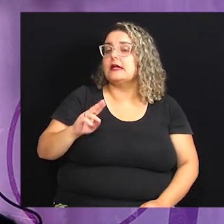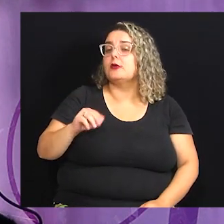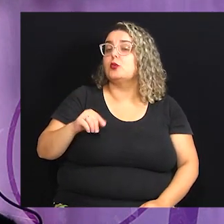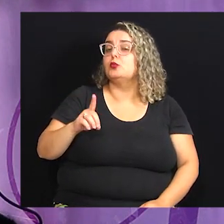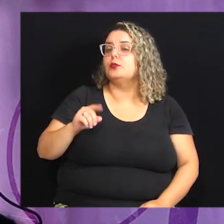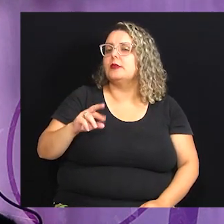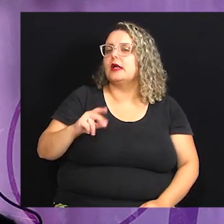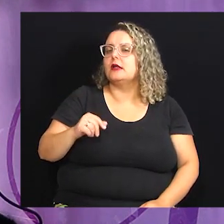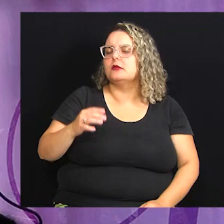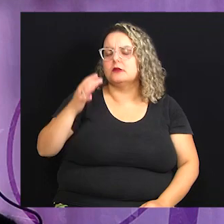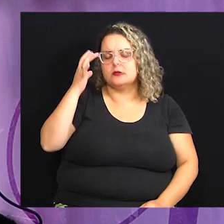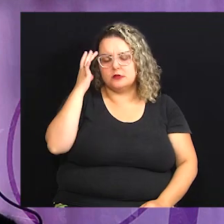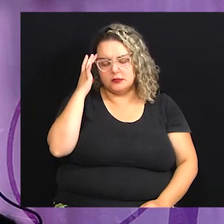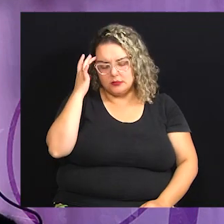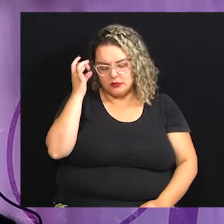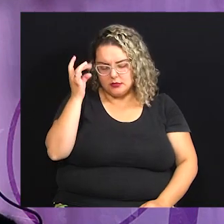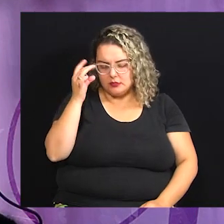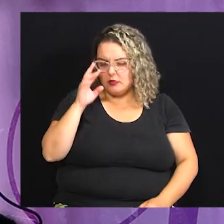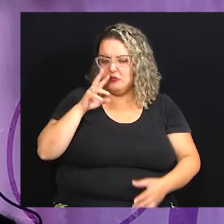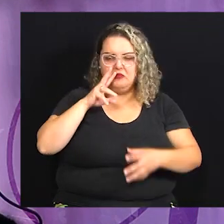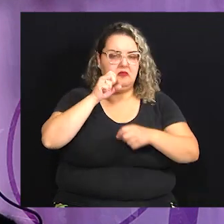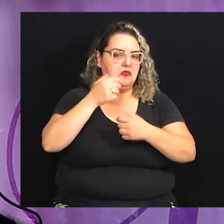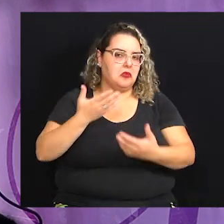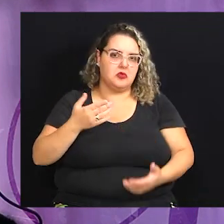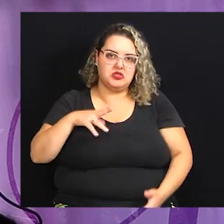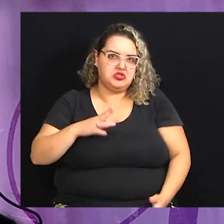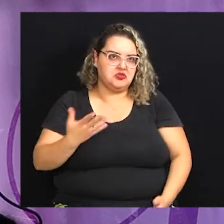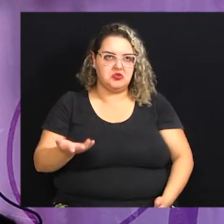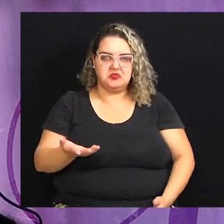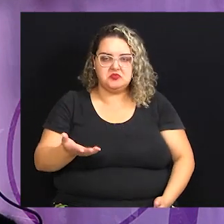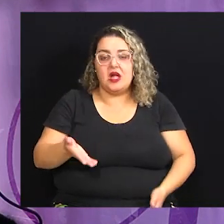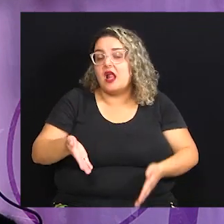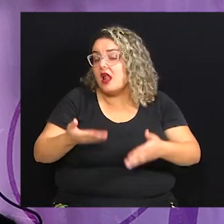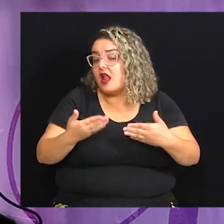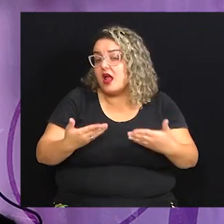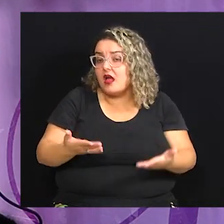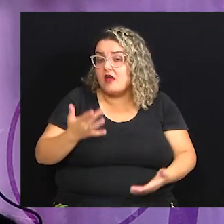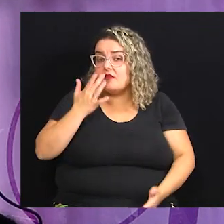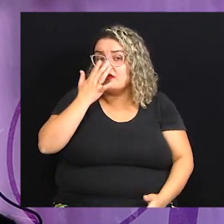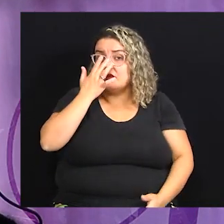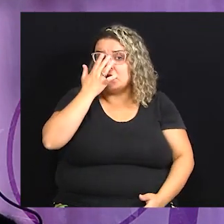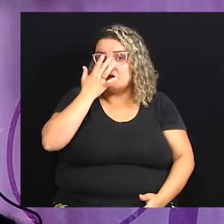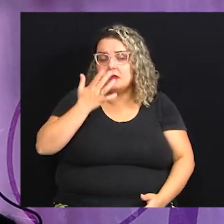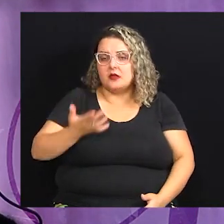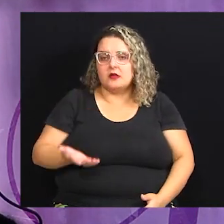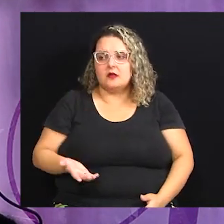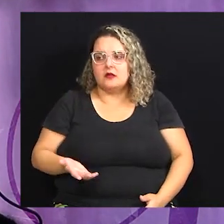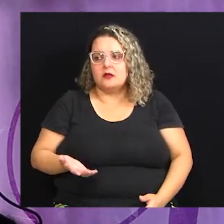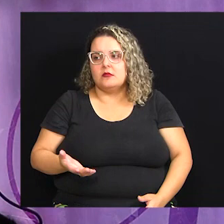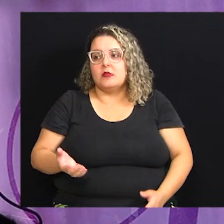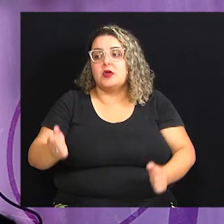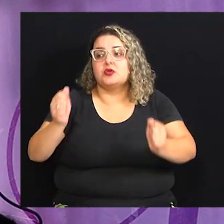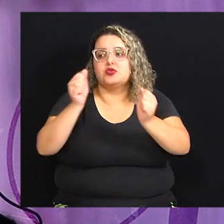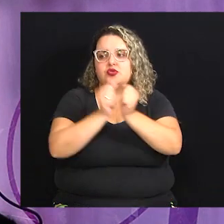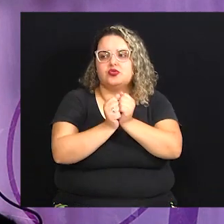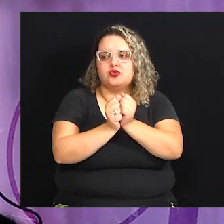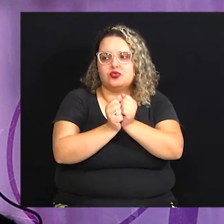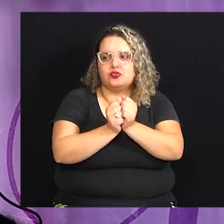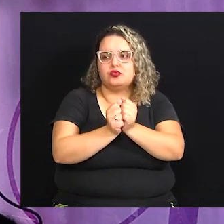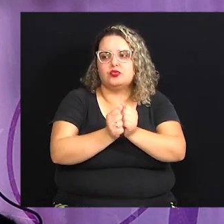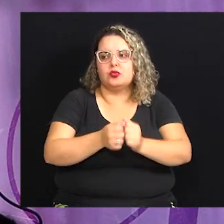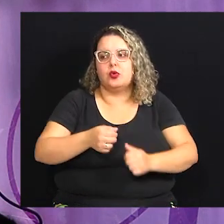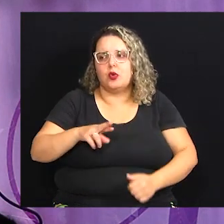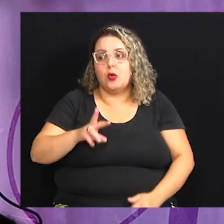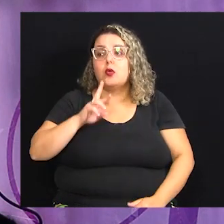ou seja, eu estou sentindo aquela dor, seja ela muito forte ou ali leve, mas ela vem